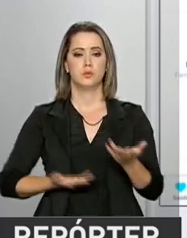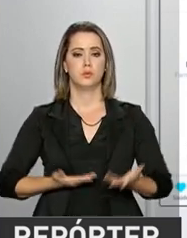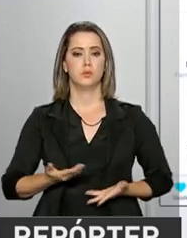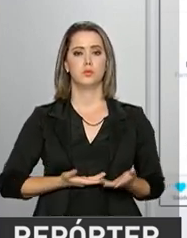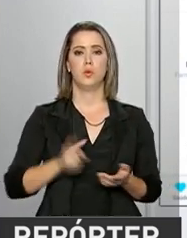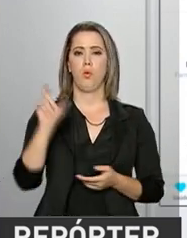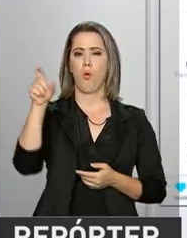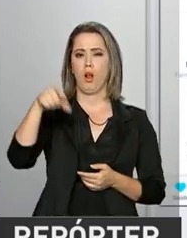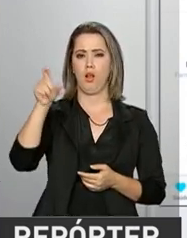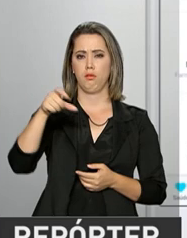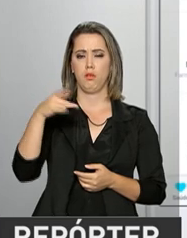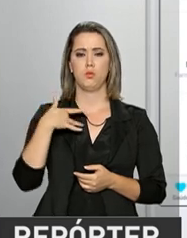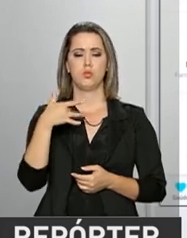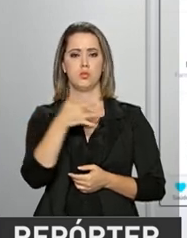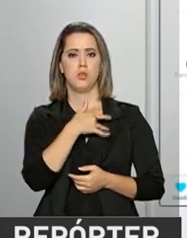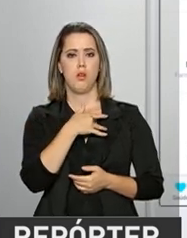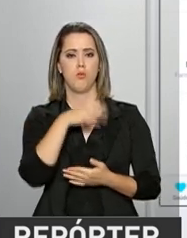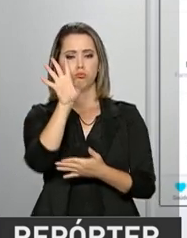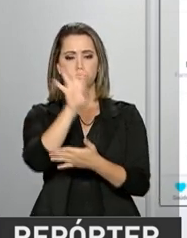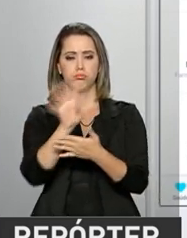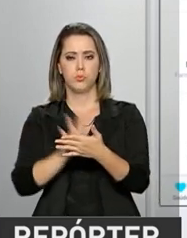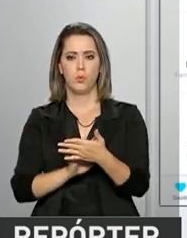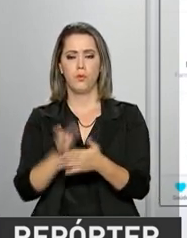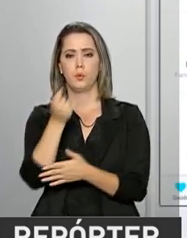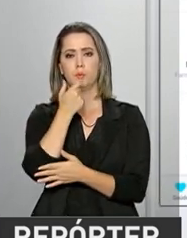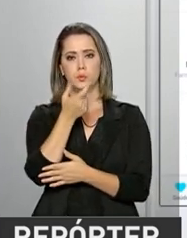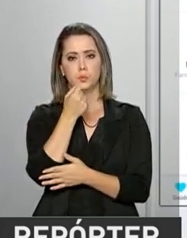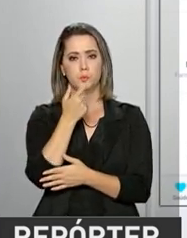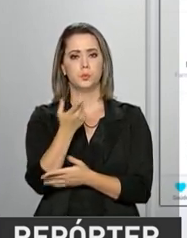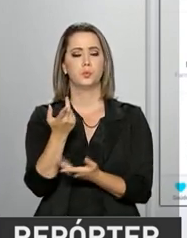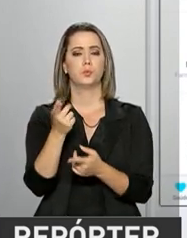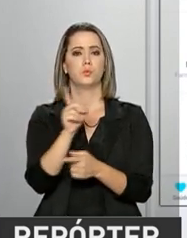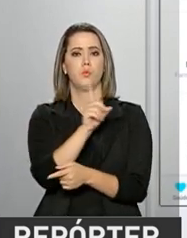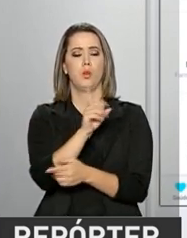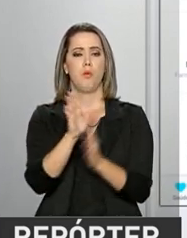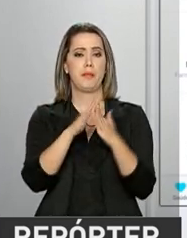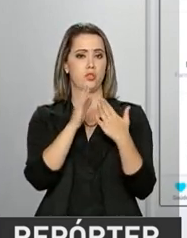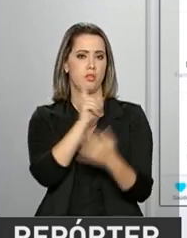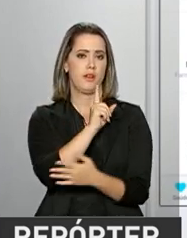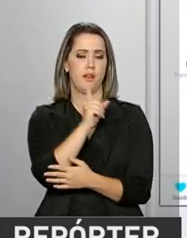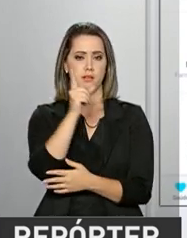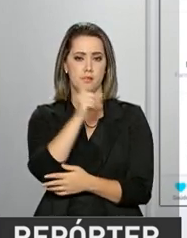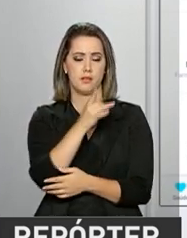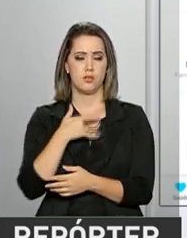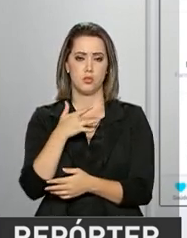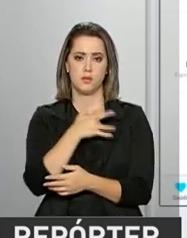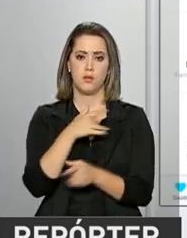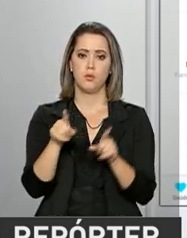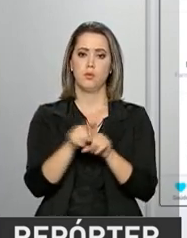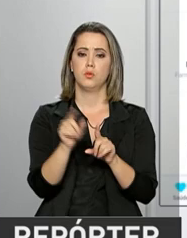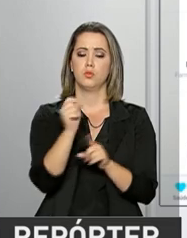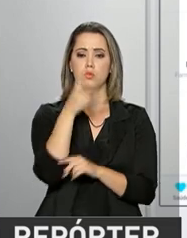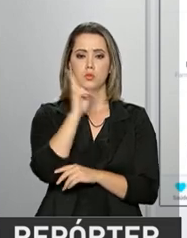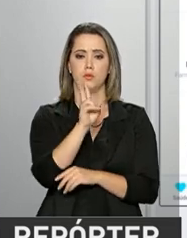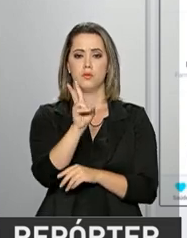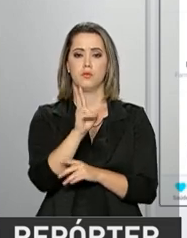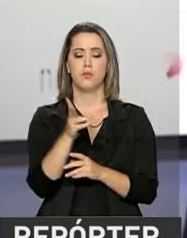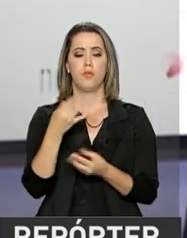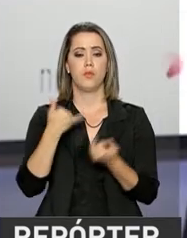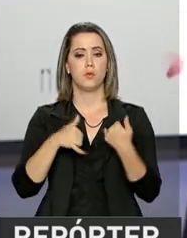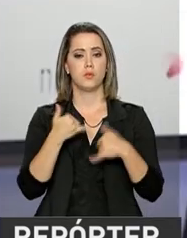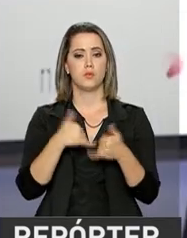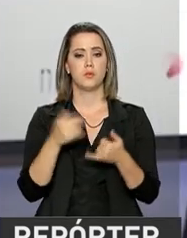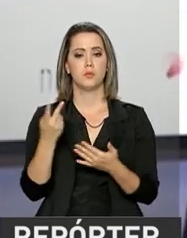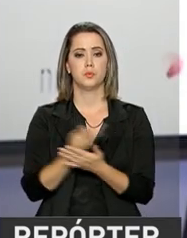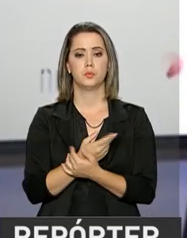de saúde lista de medicamentos retirados em postos de saúde acompanhamento do cartão de vacinação e exames realizados